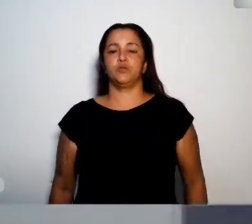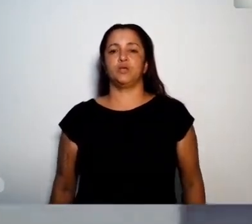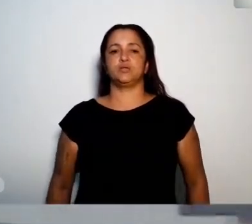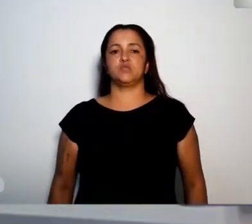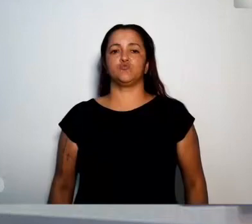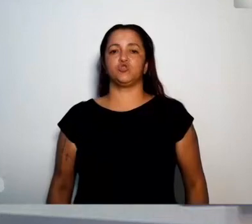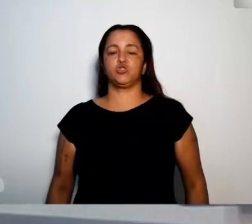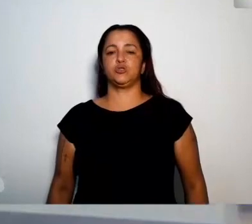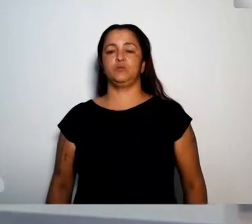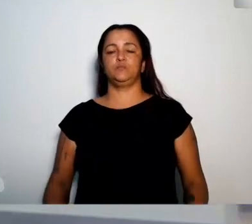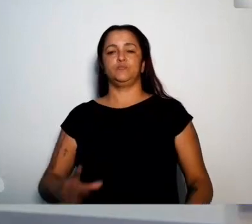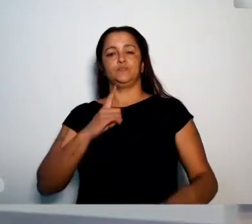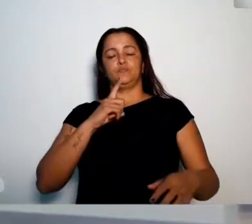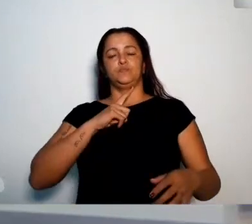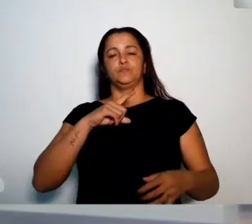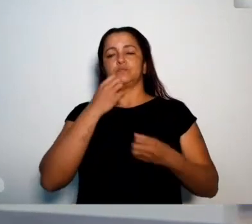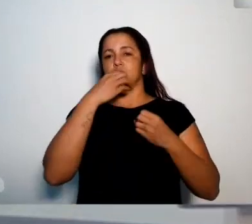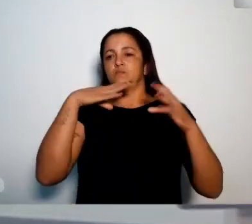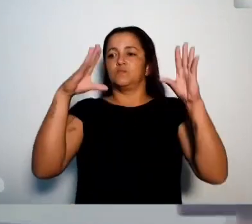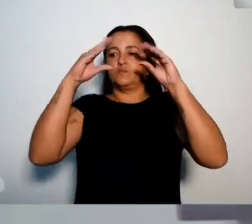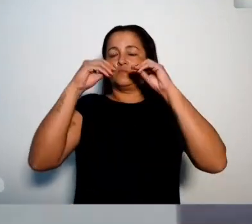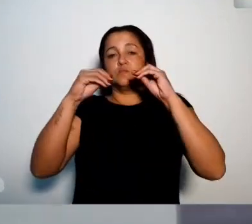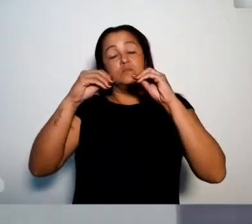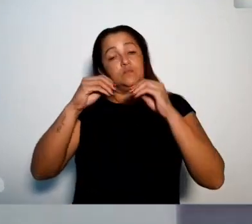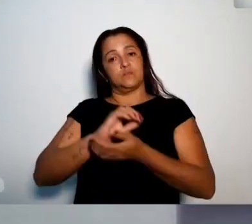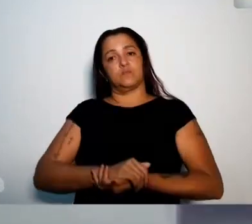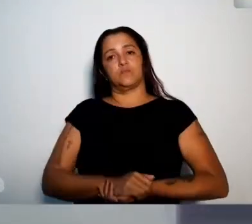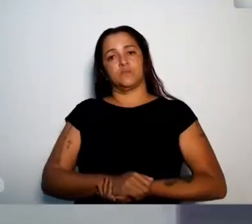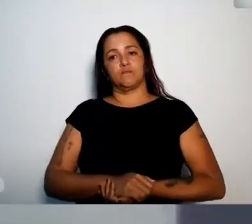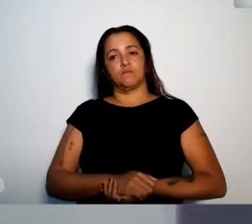Boa noite, boa noite.